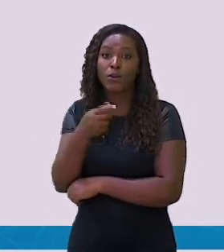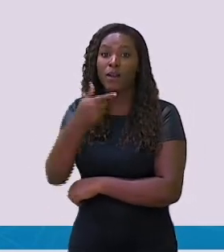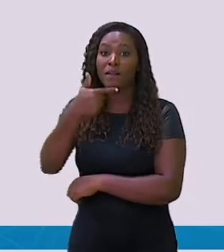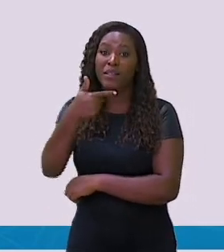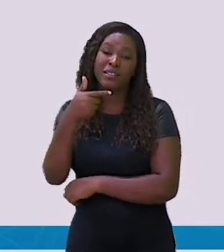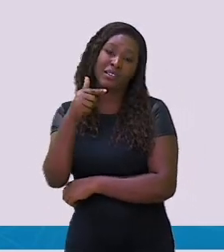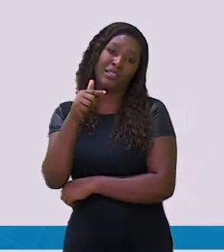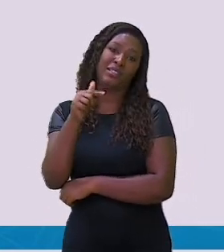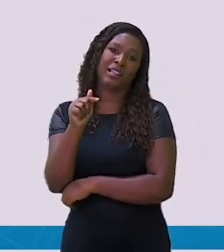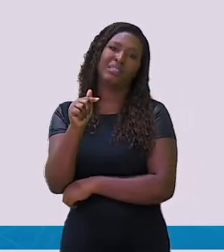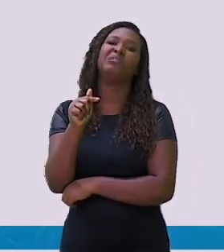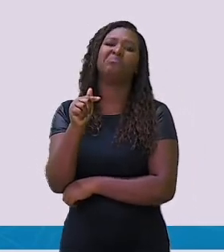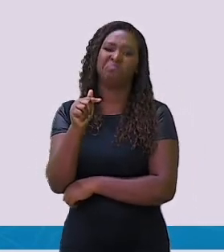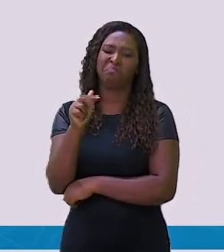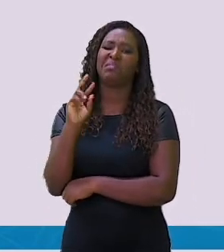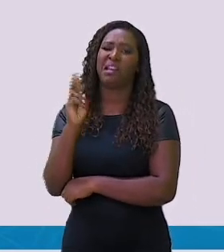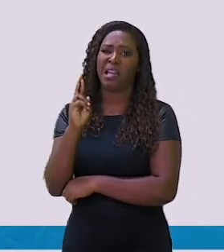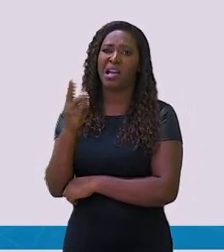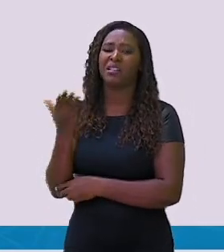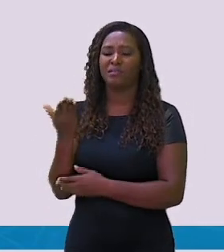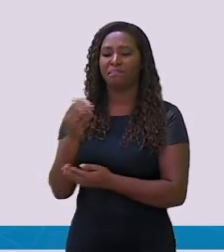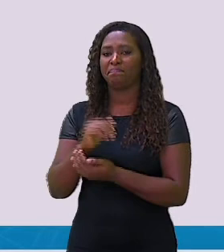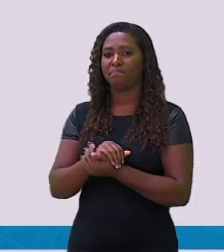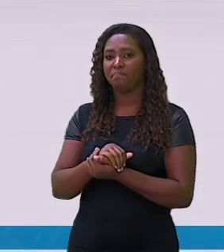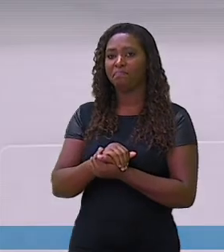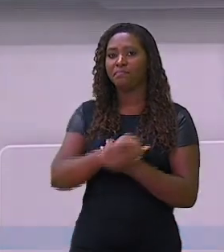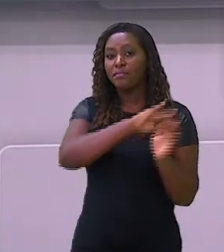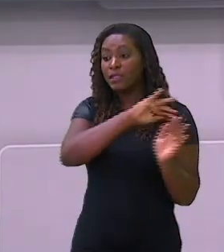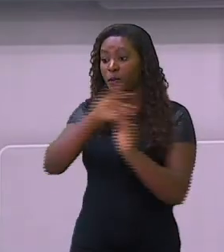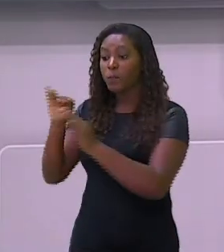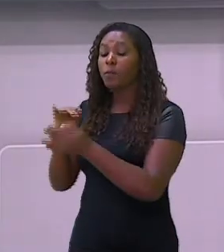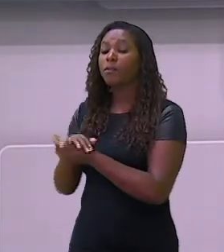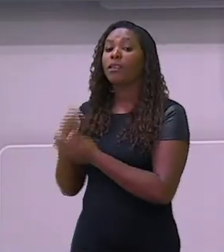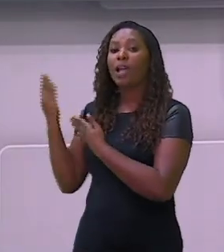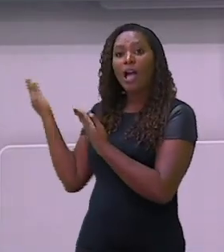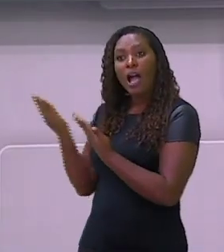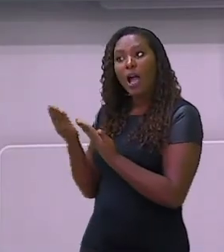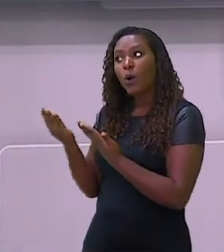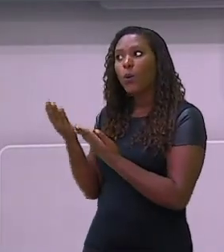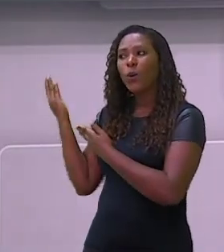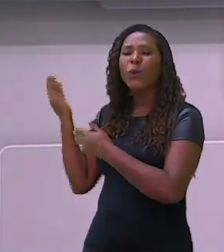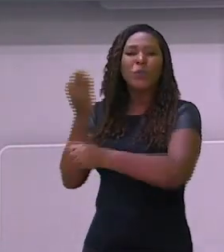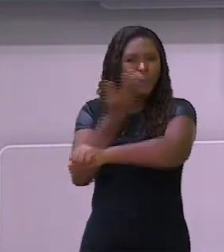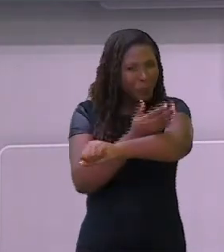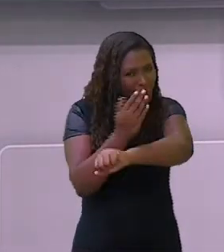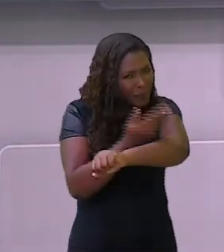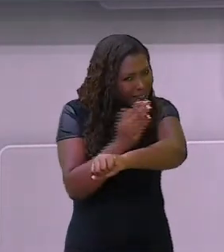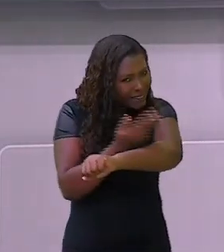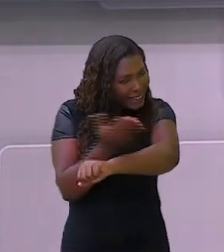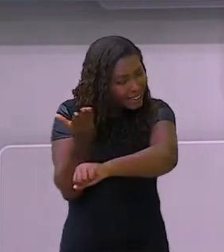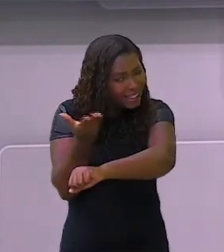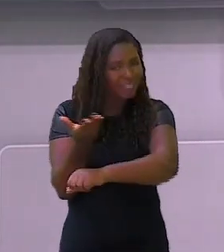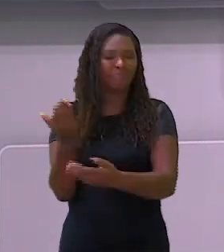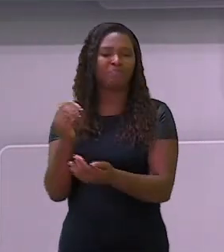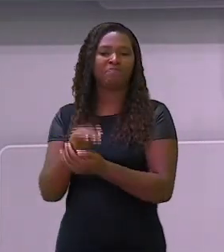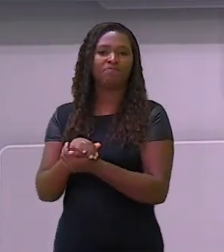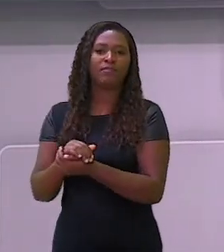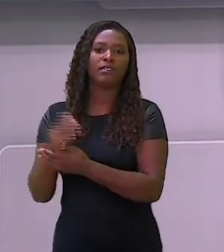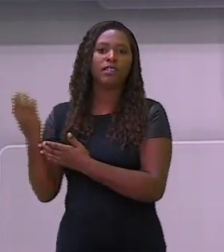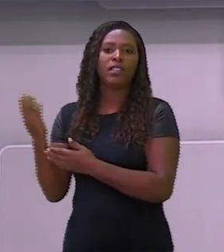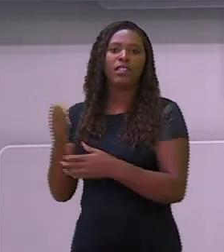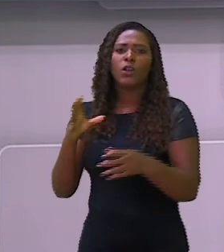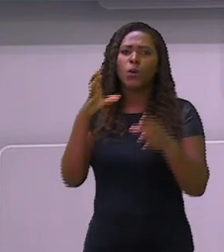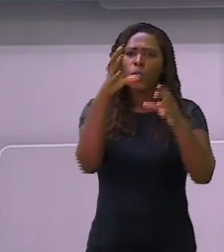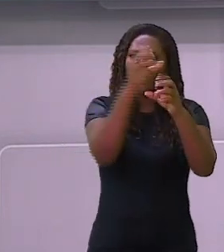27 centavos e agora nós vamos praticar calcule o valor